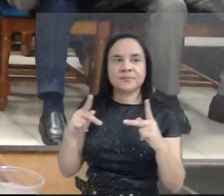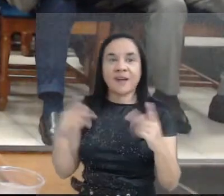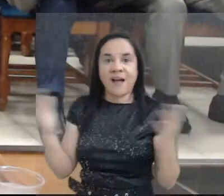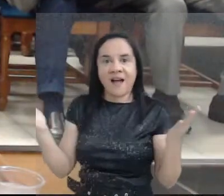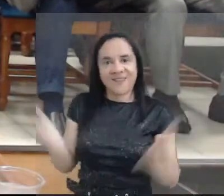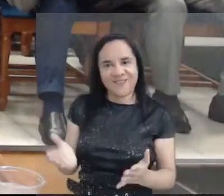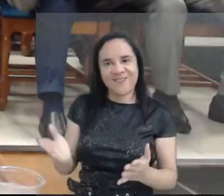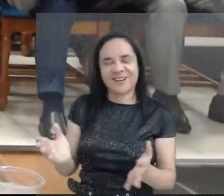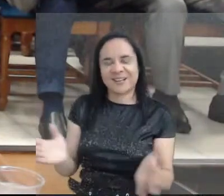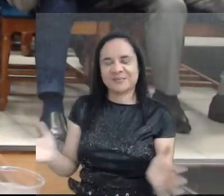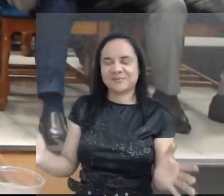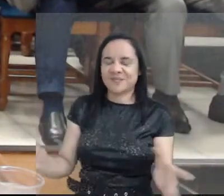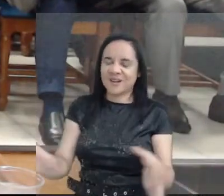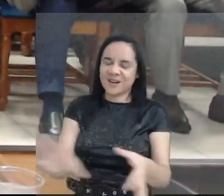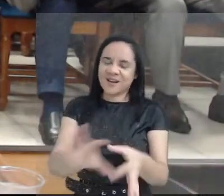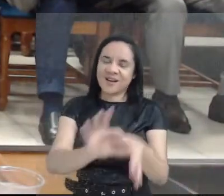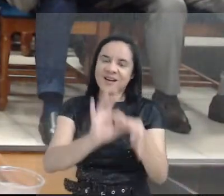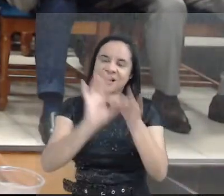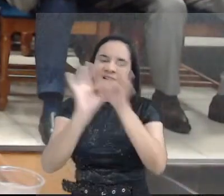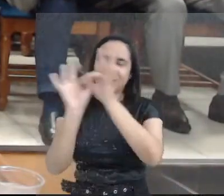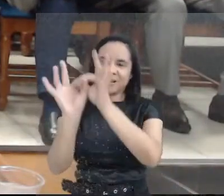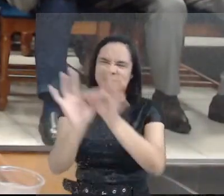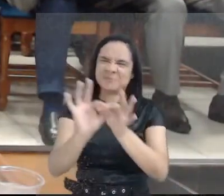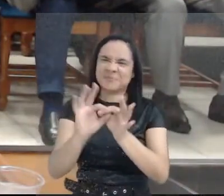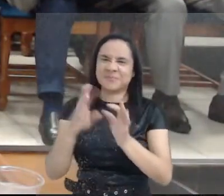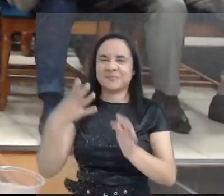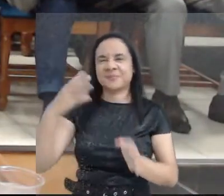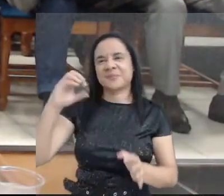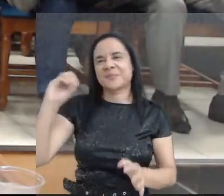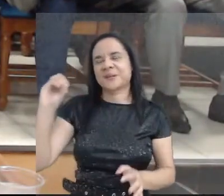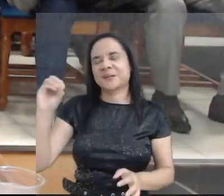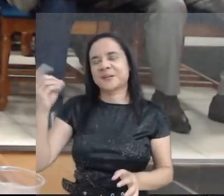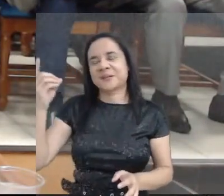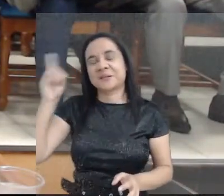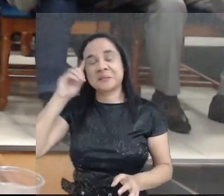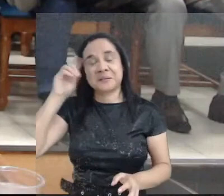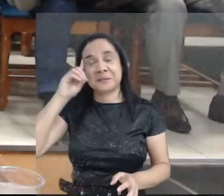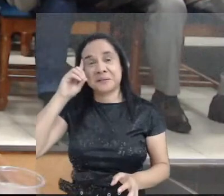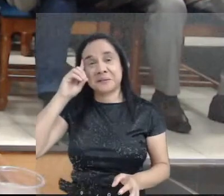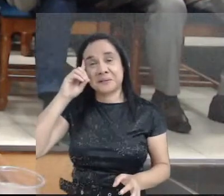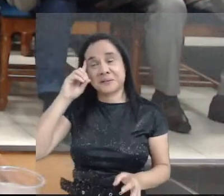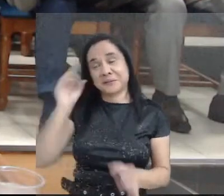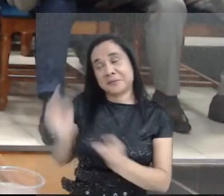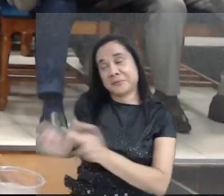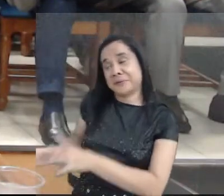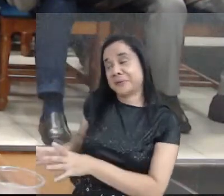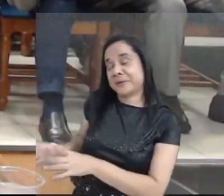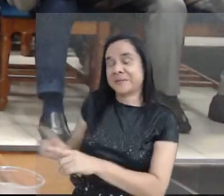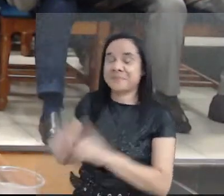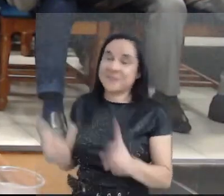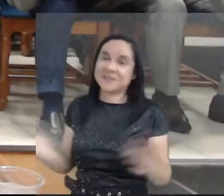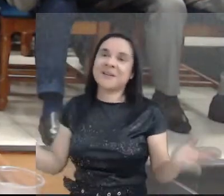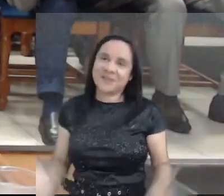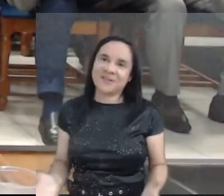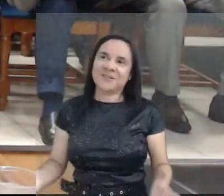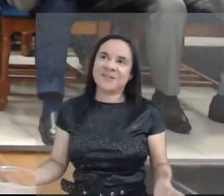Recém-reconciliado. Há 40 dias atrás estava desviado, afastado. Jesus reconcilia